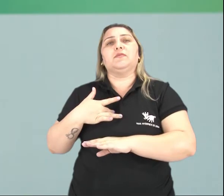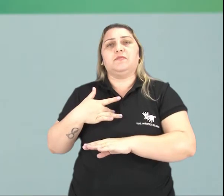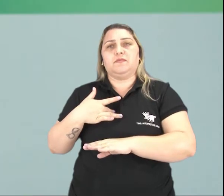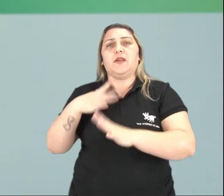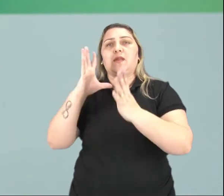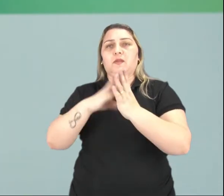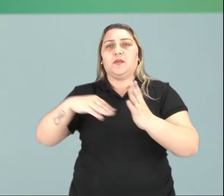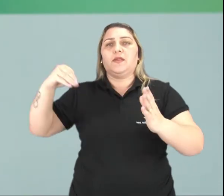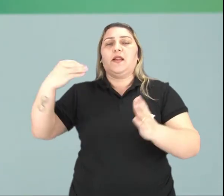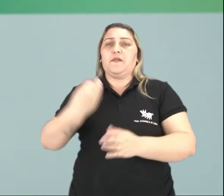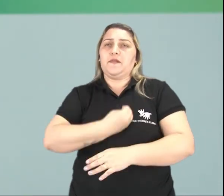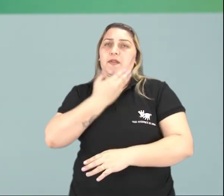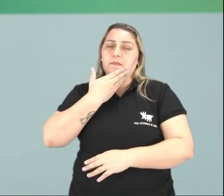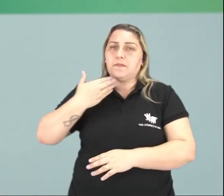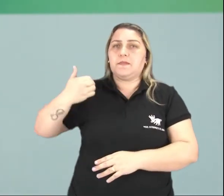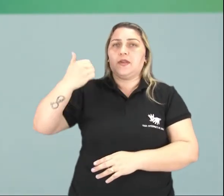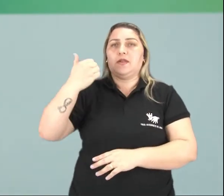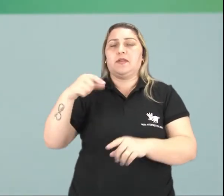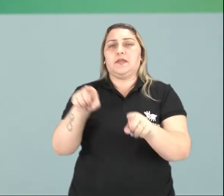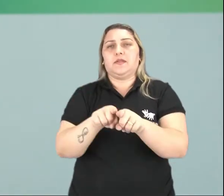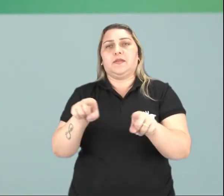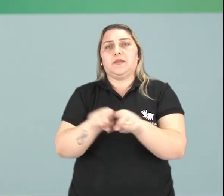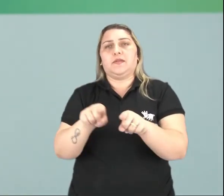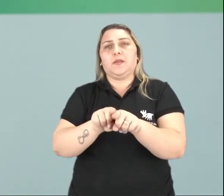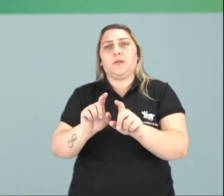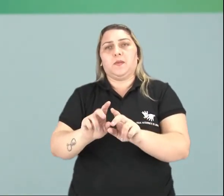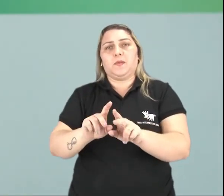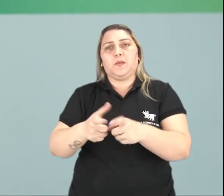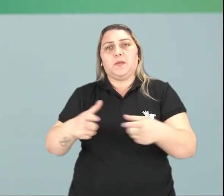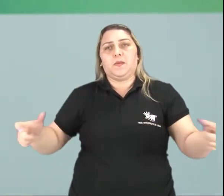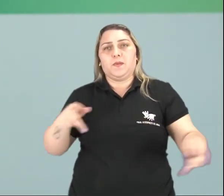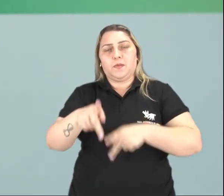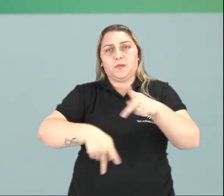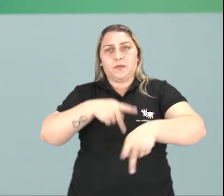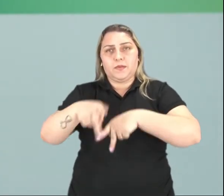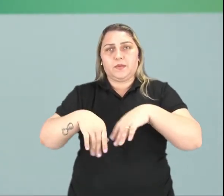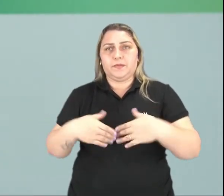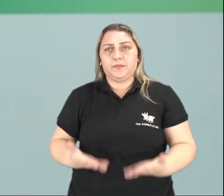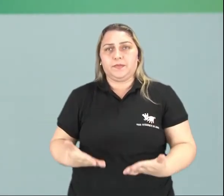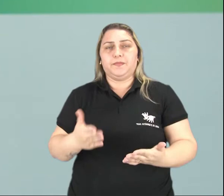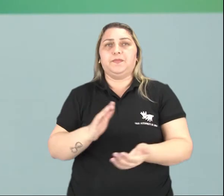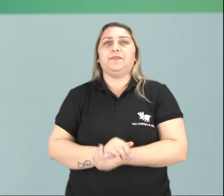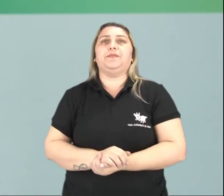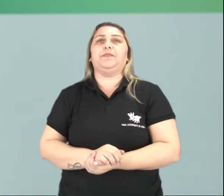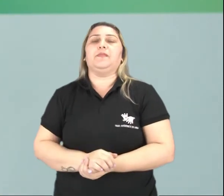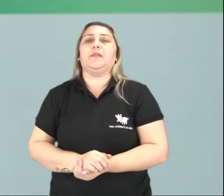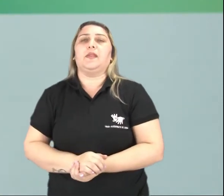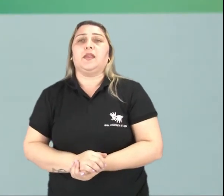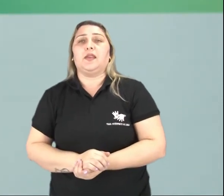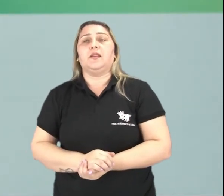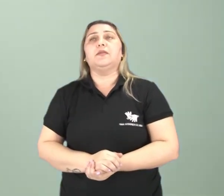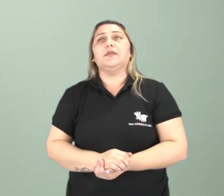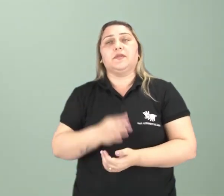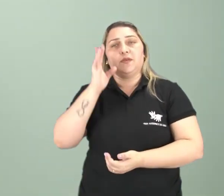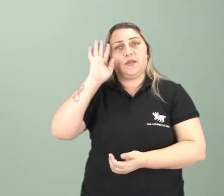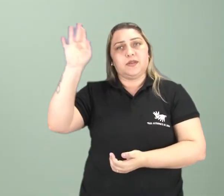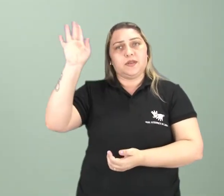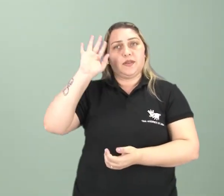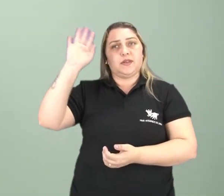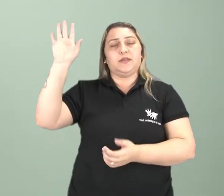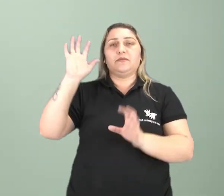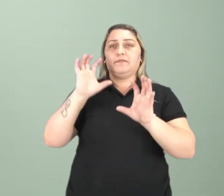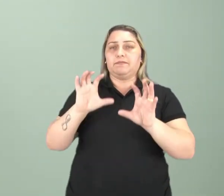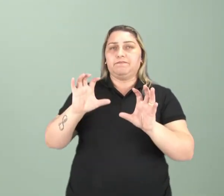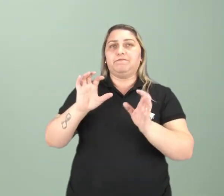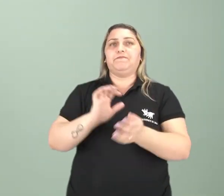refletir no padrão de vida e ia se refletir também nesse crescimento, nesse contingente populacional. Então, essa teoria ela falava um pouco